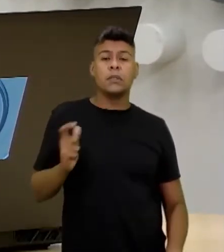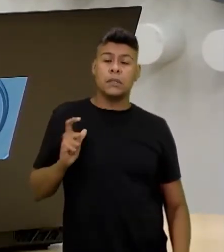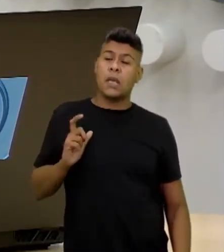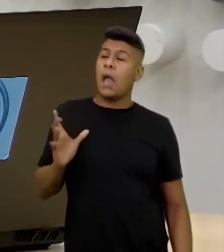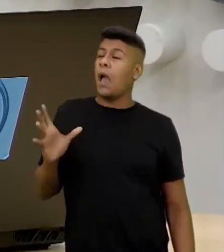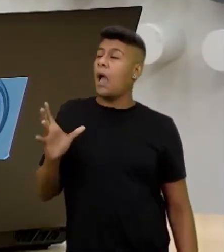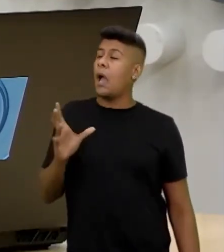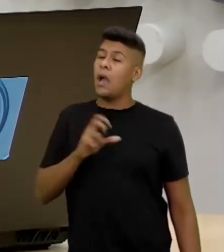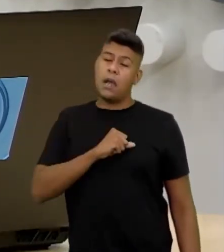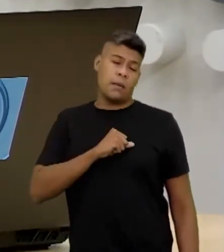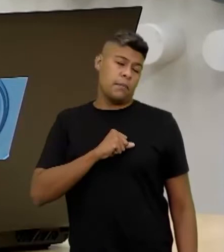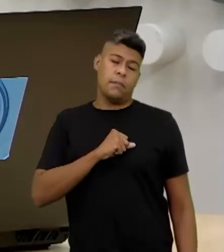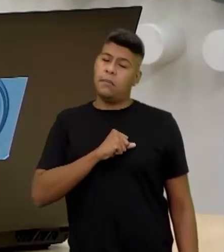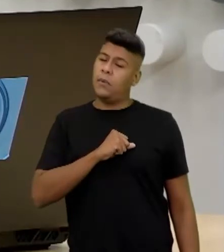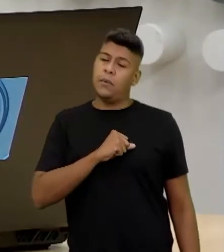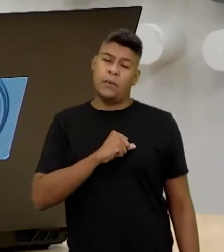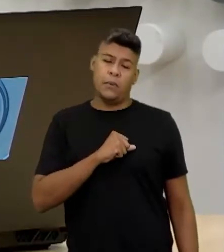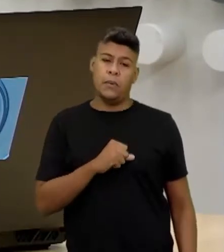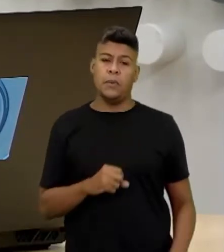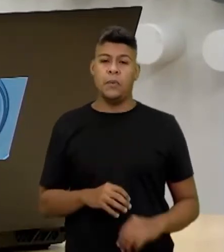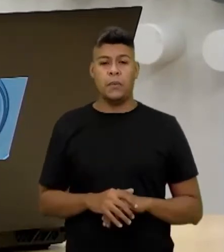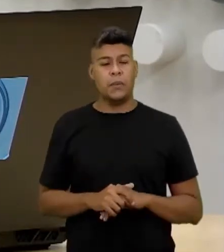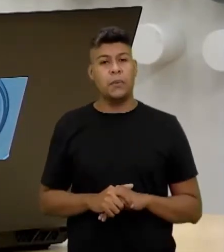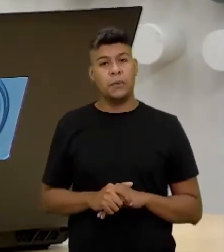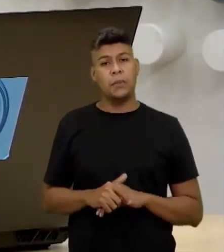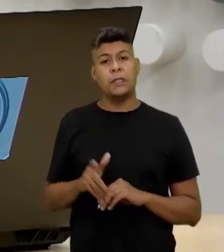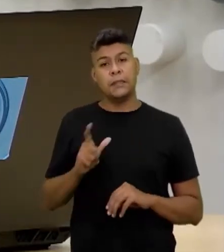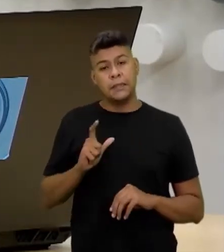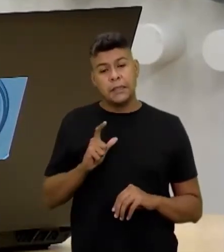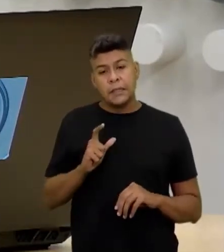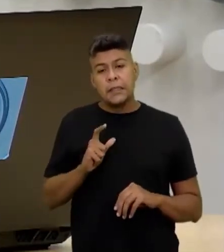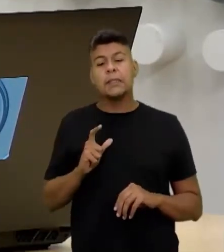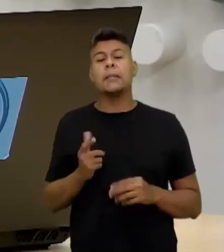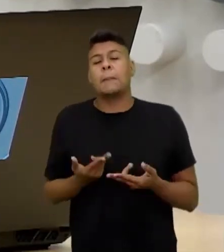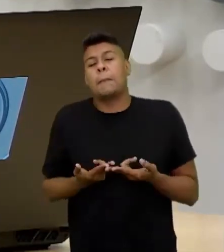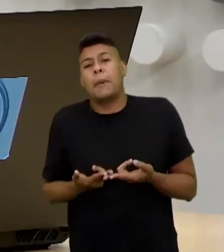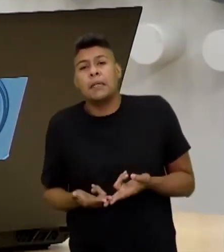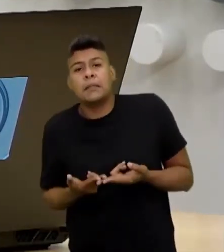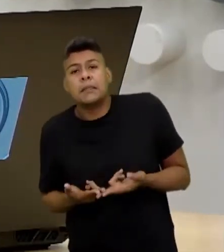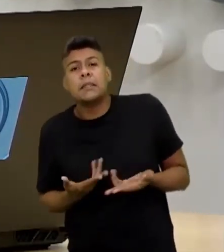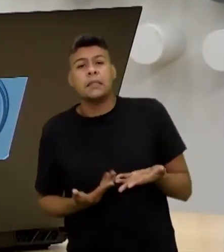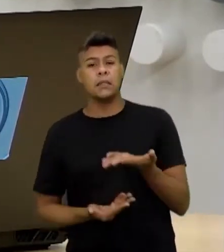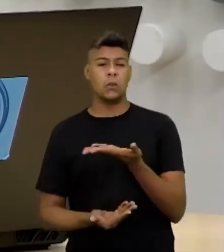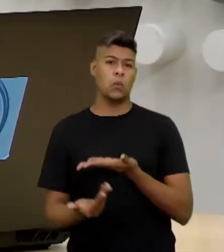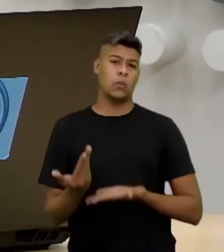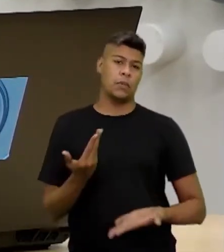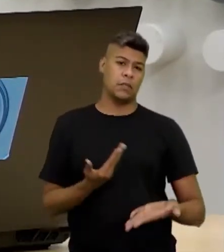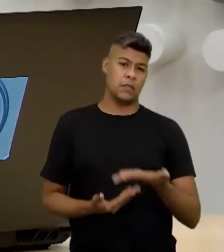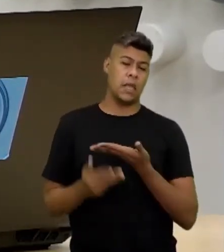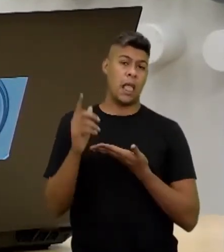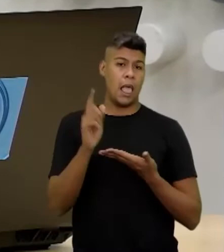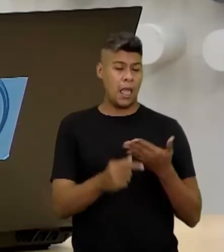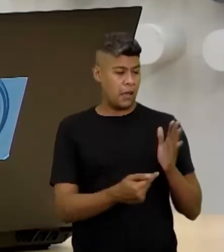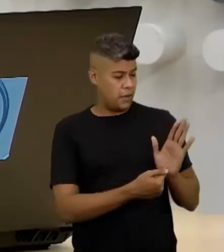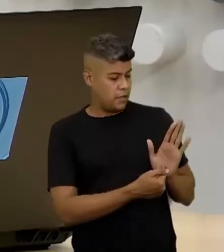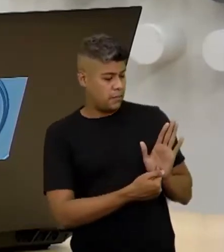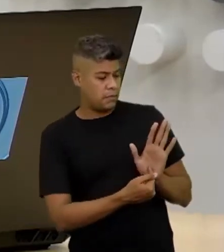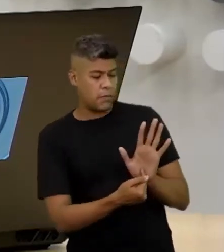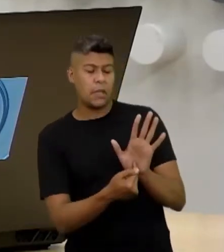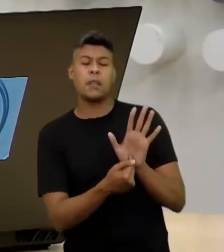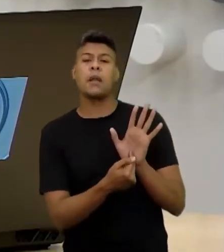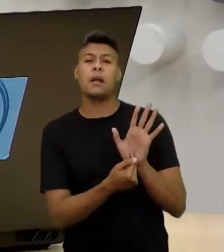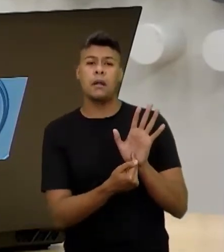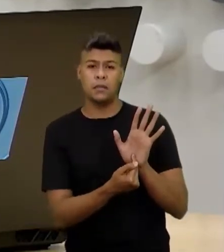piedoso né é compaixão compassivo vejam que o retrato que o